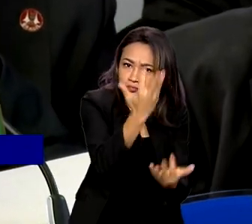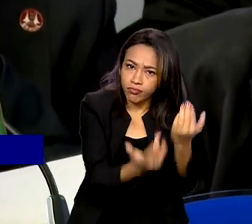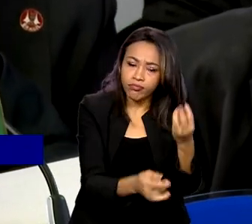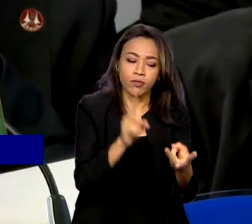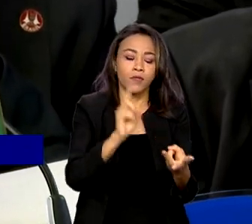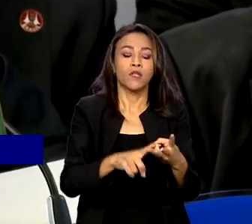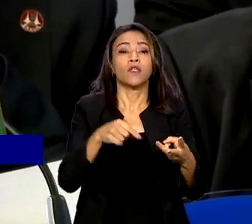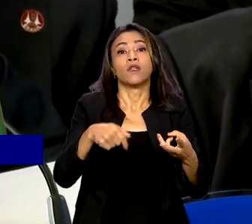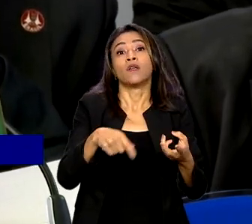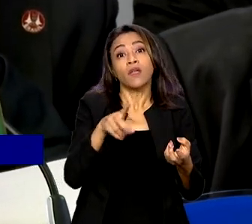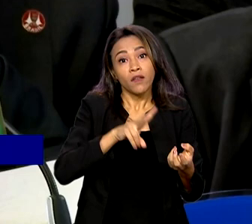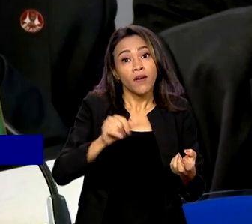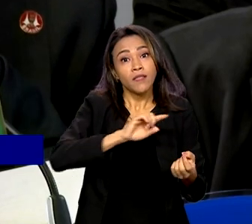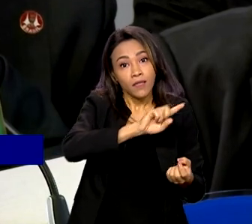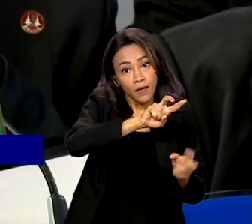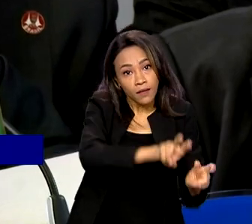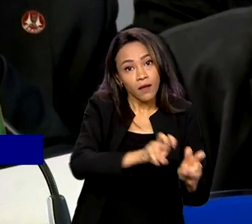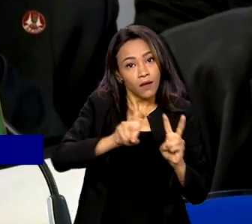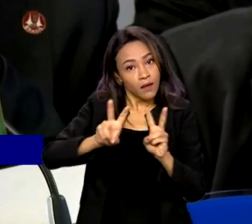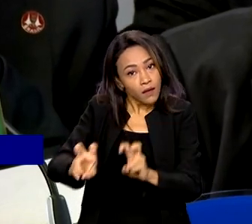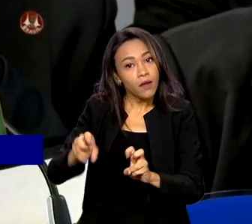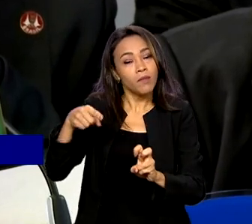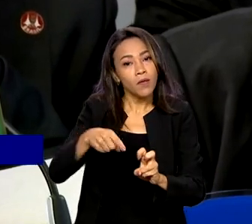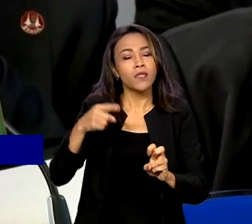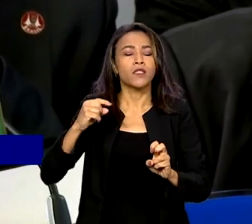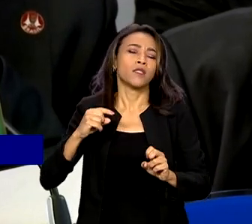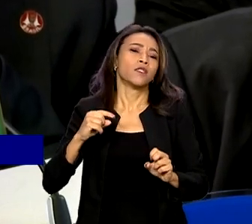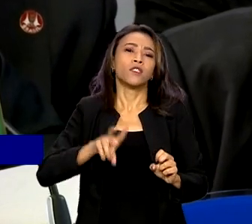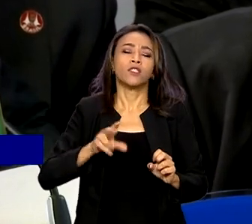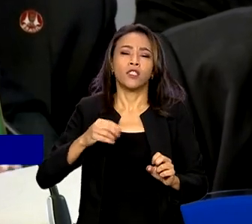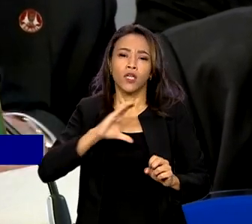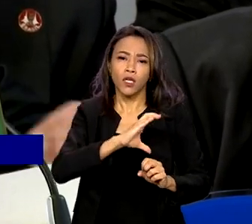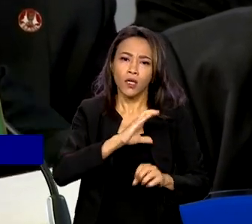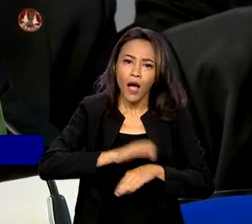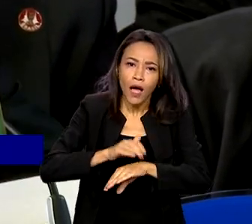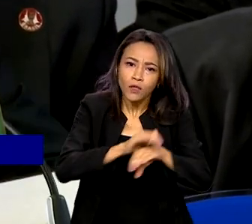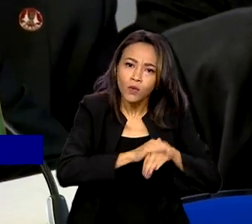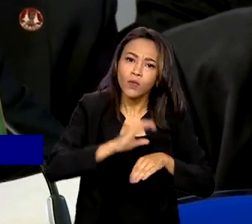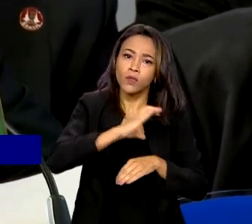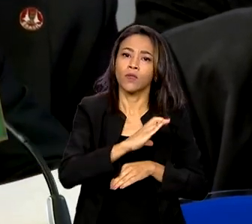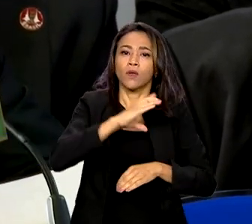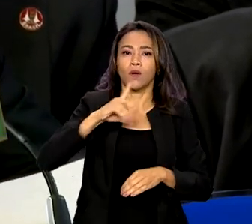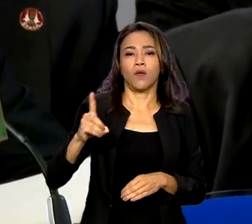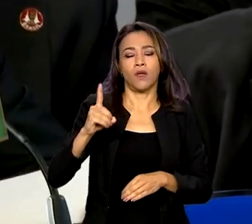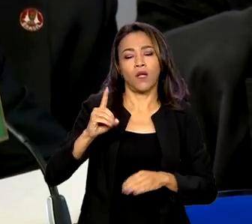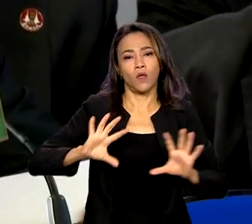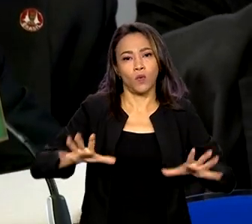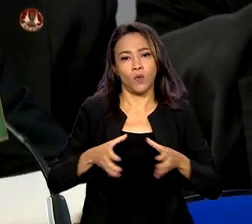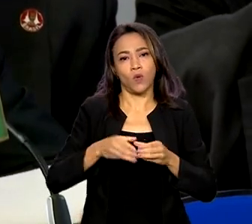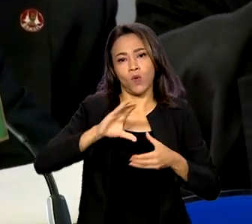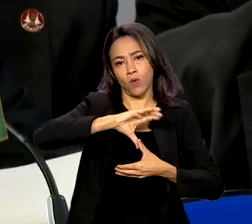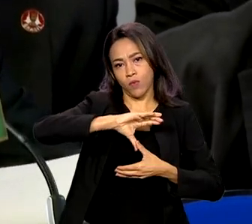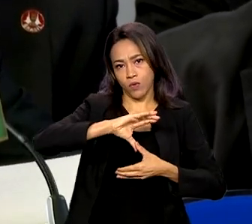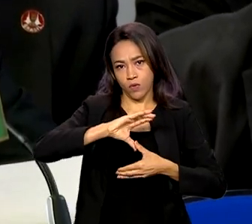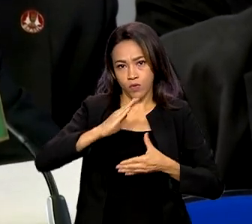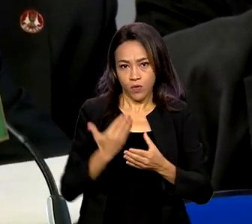degradados, que serão objetos de ações coordenadas do bloco em prol do desenvolvimento sustentável.